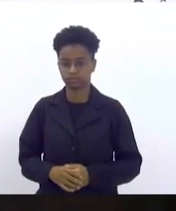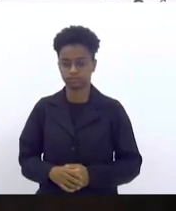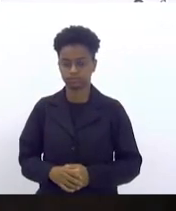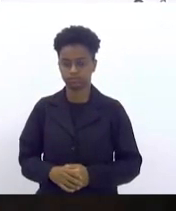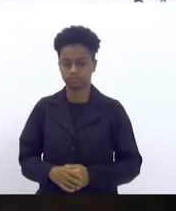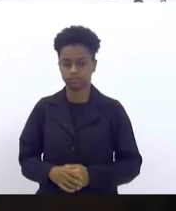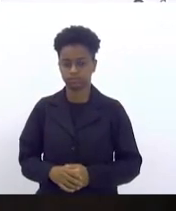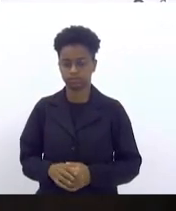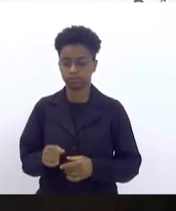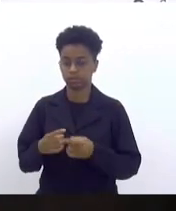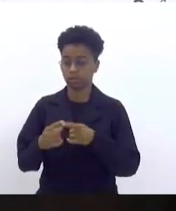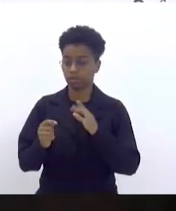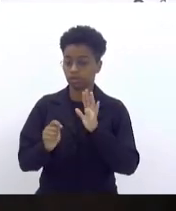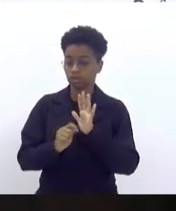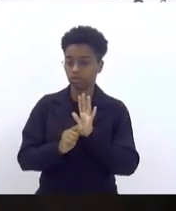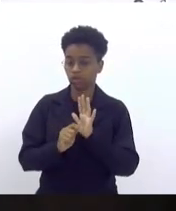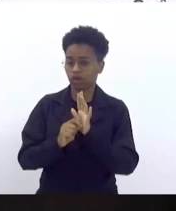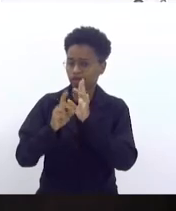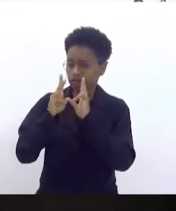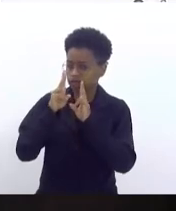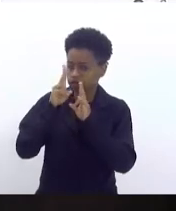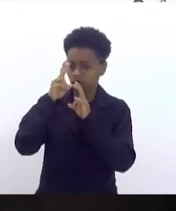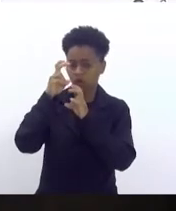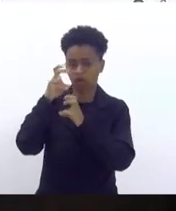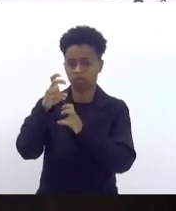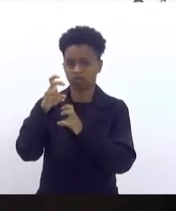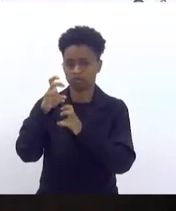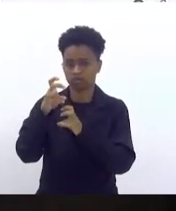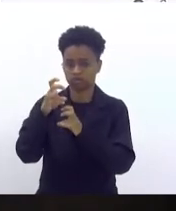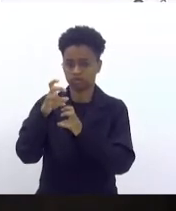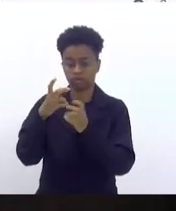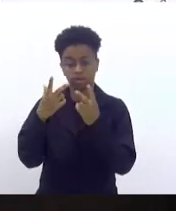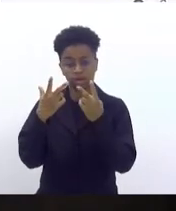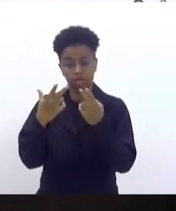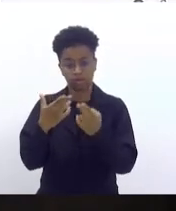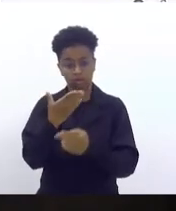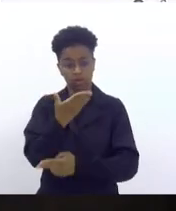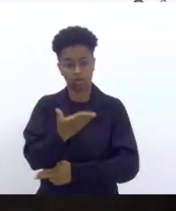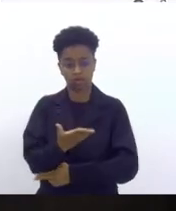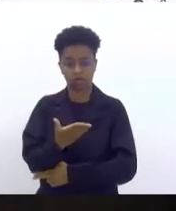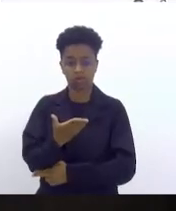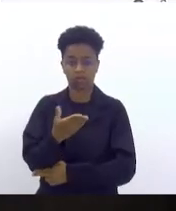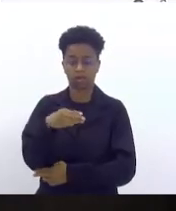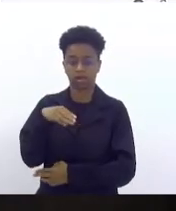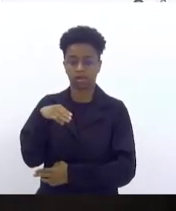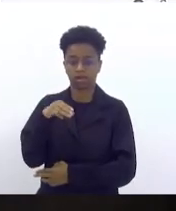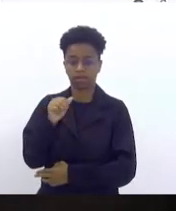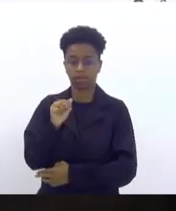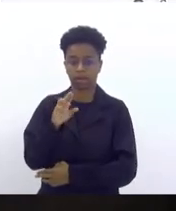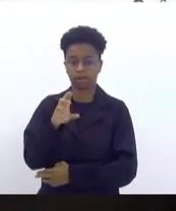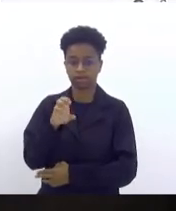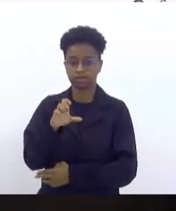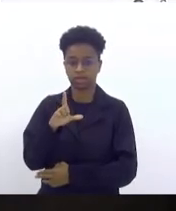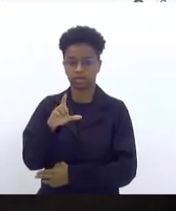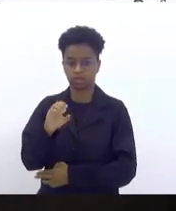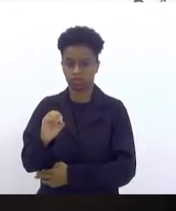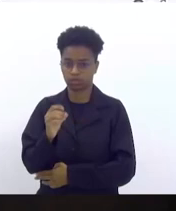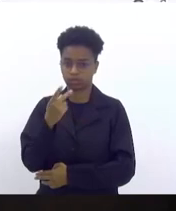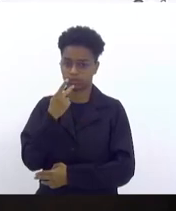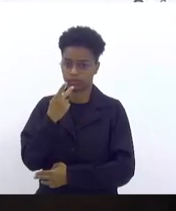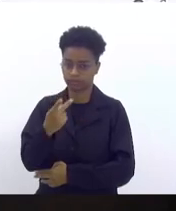essa droga é tão forte como explanou aqui o Doutor Marcelo Ribeiro